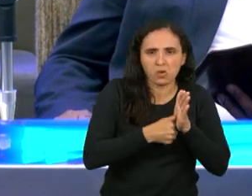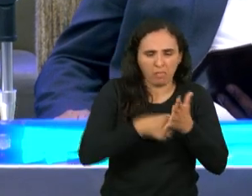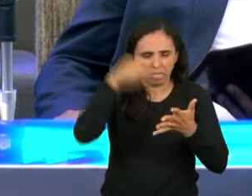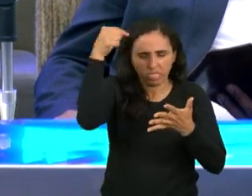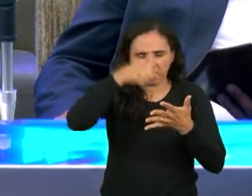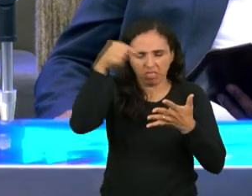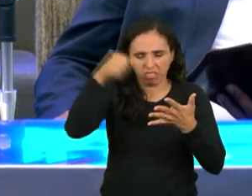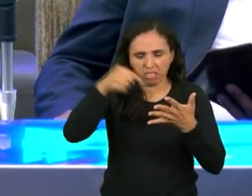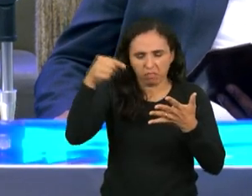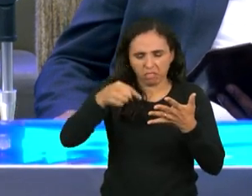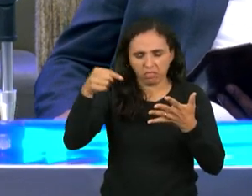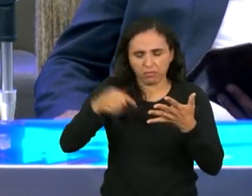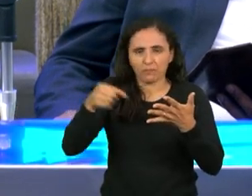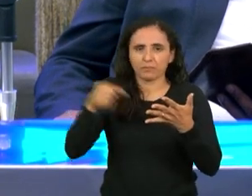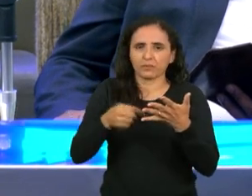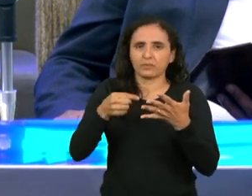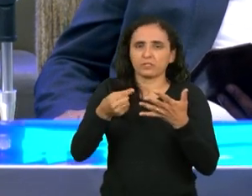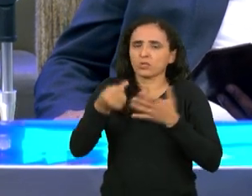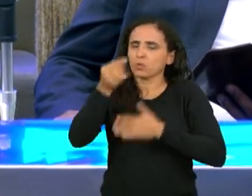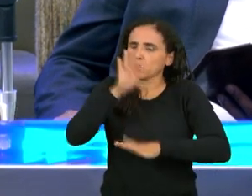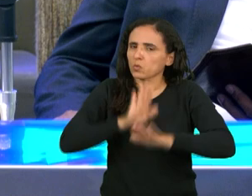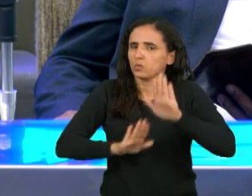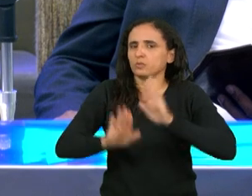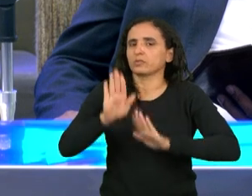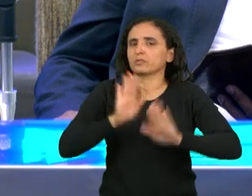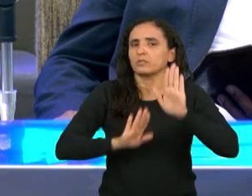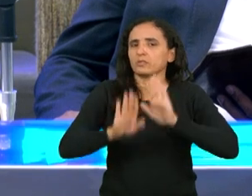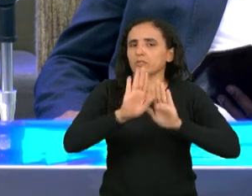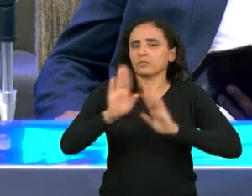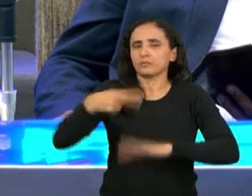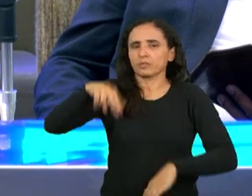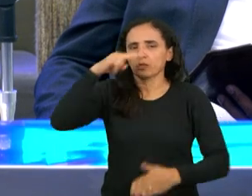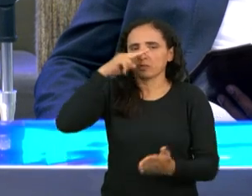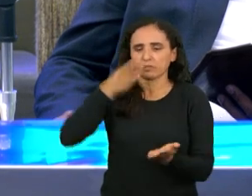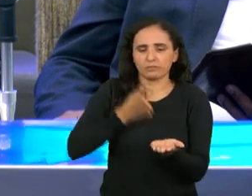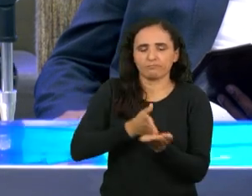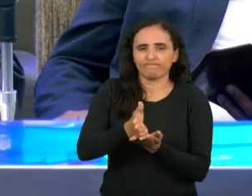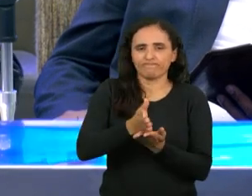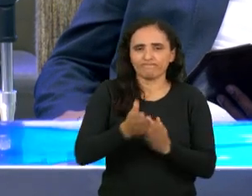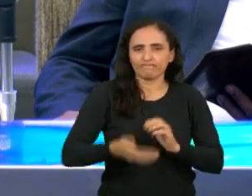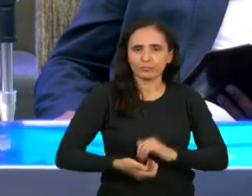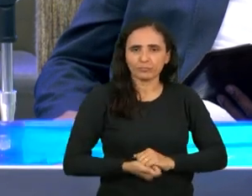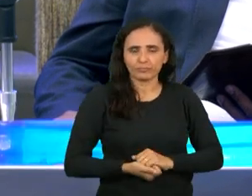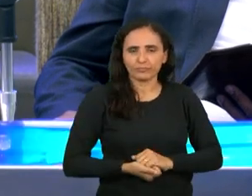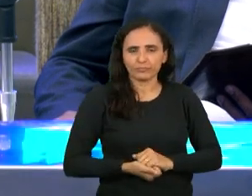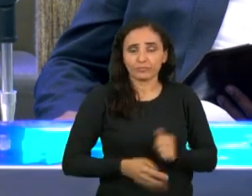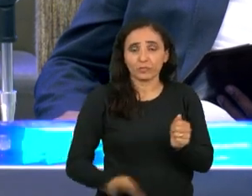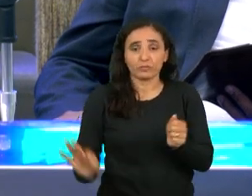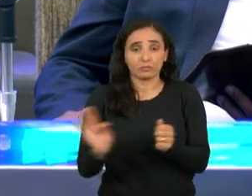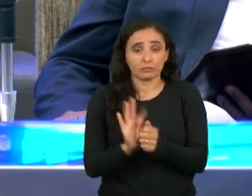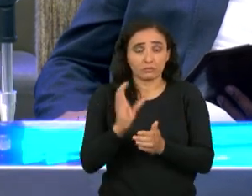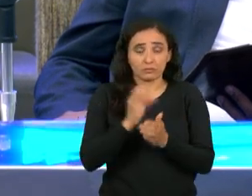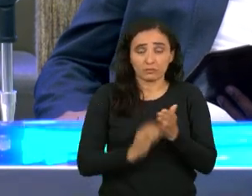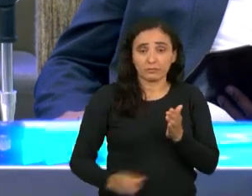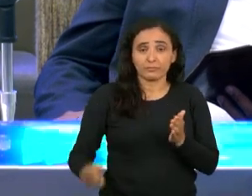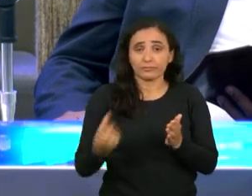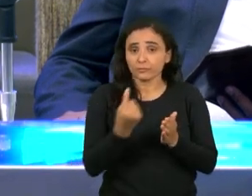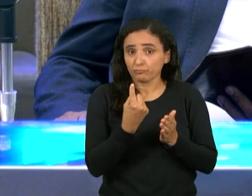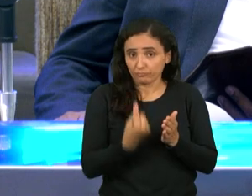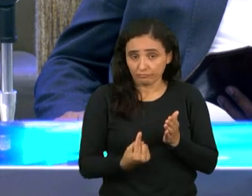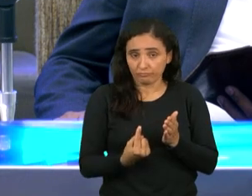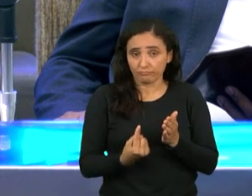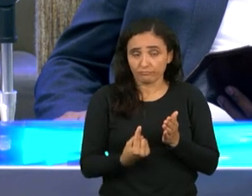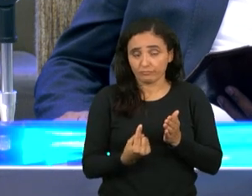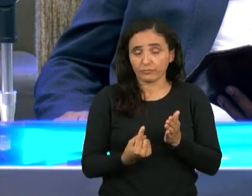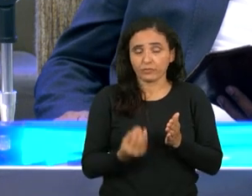a palavra corrupção nas escrituras Tiago Capítulo 1 nesse mesmo livro onde nós